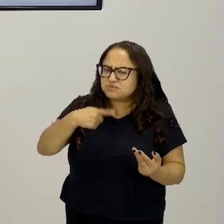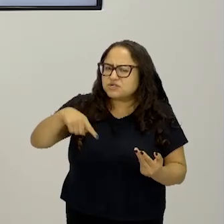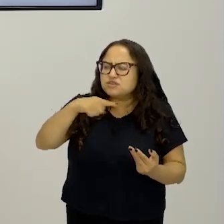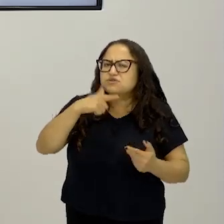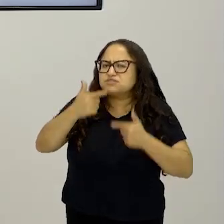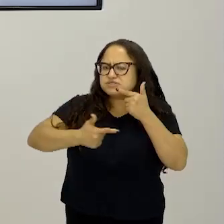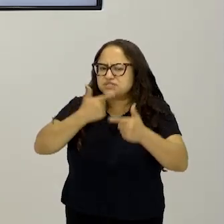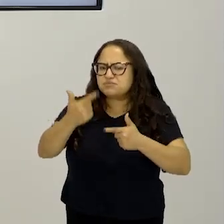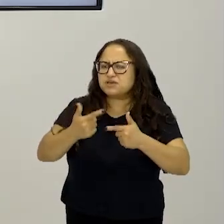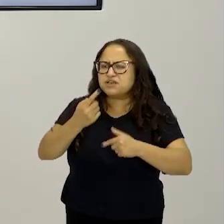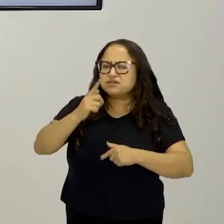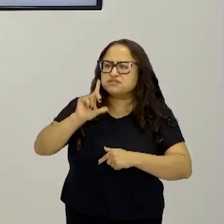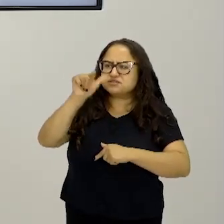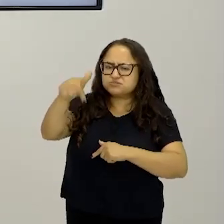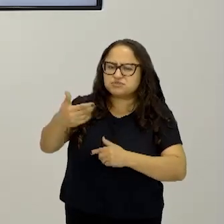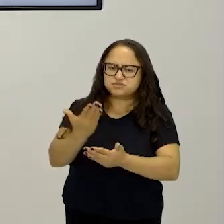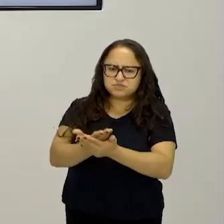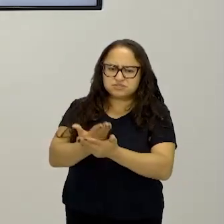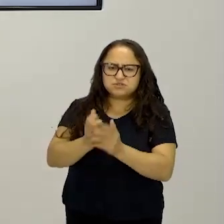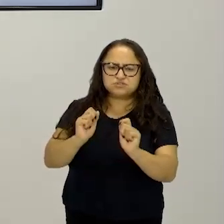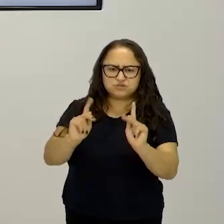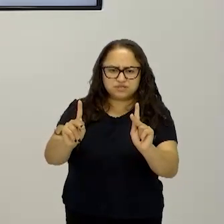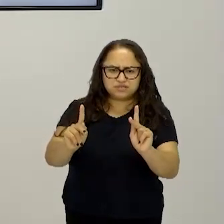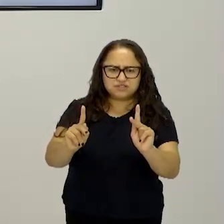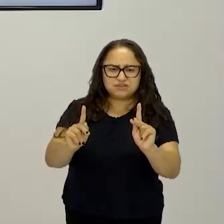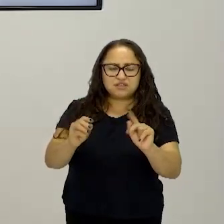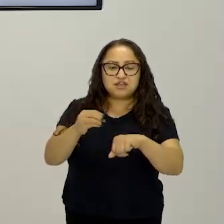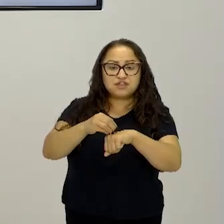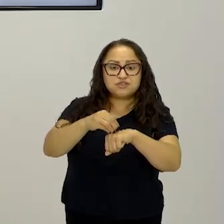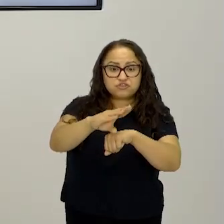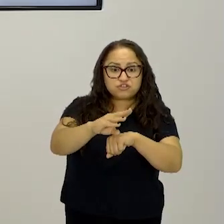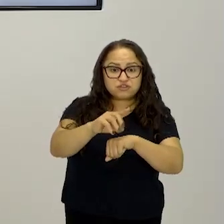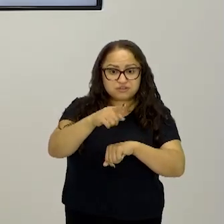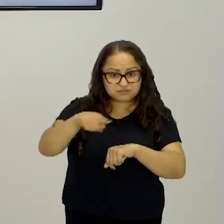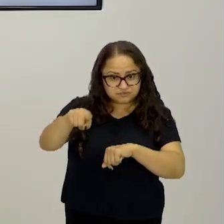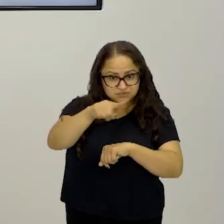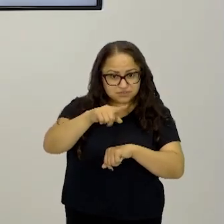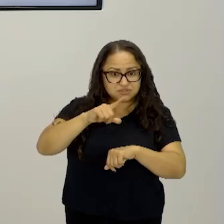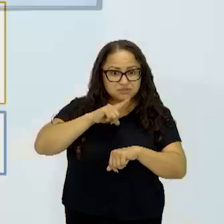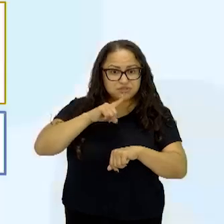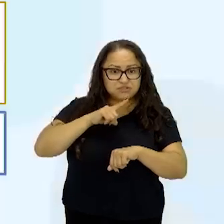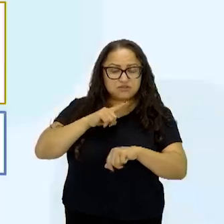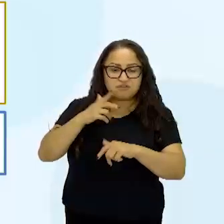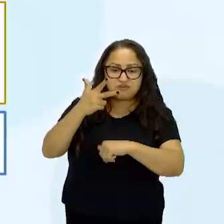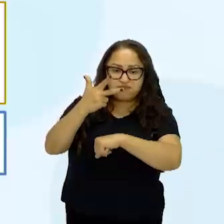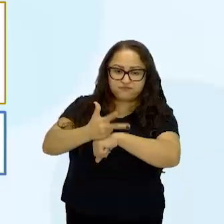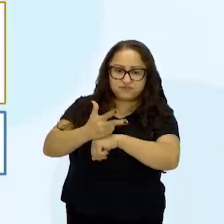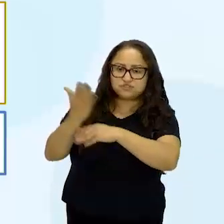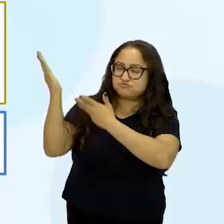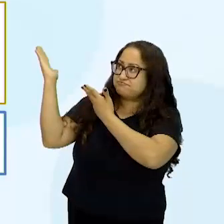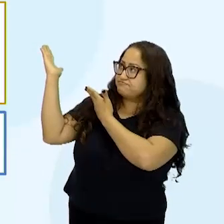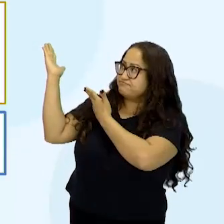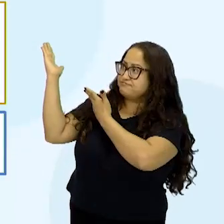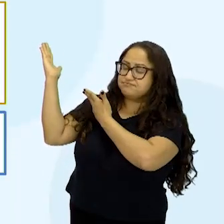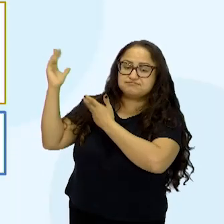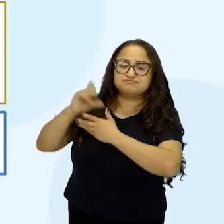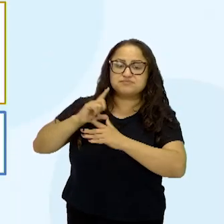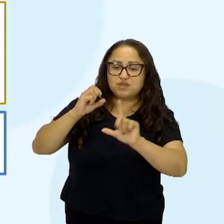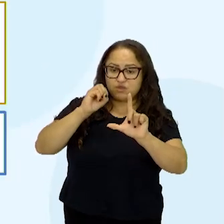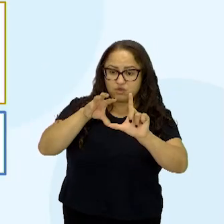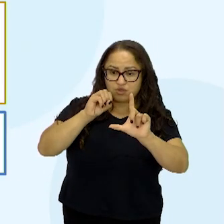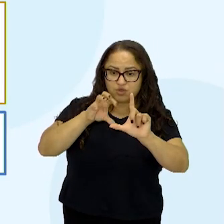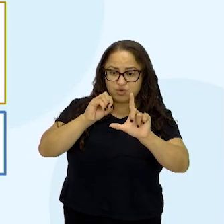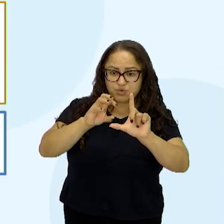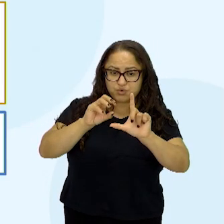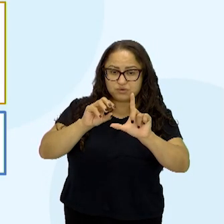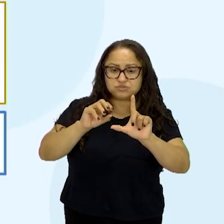trabalhar durante as nossas próximas aulas, tá? Uma dica muito legal é vocês assistirem a esse vídeo que está aparecendo aí, o QR Code está lá.